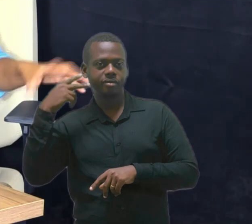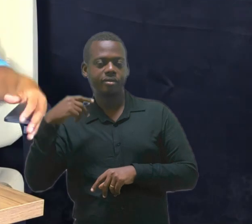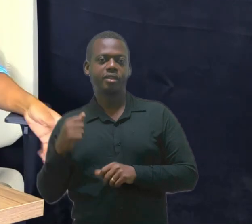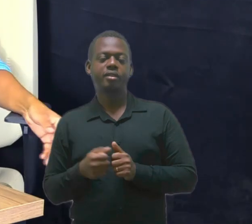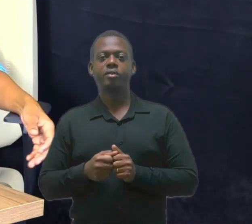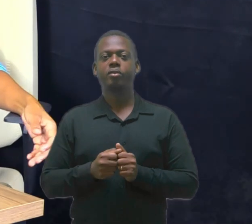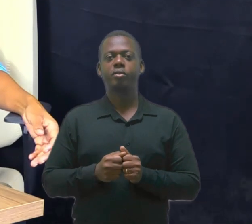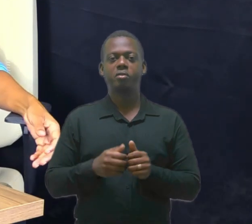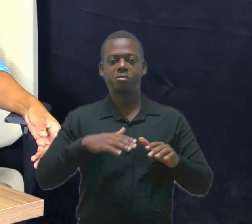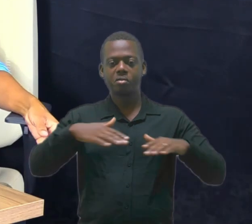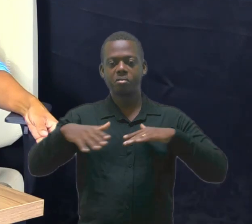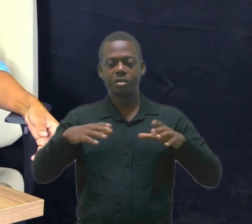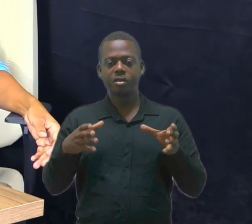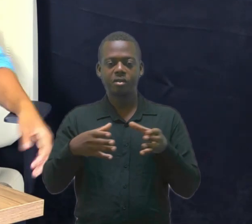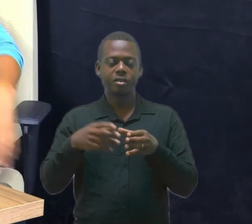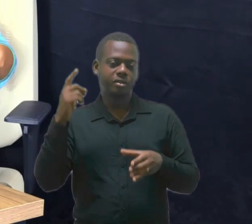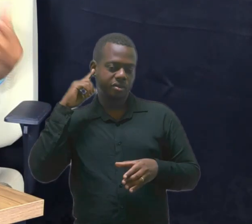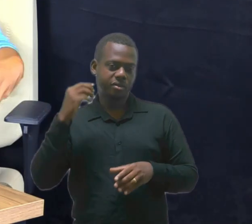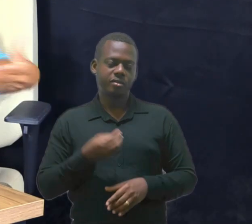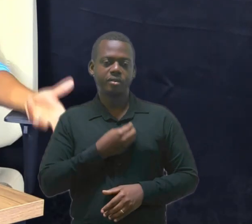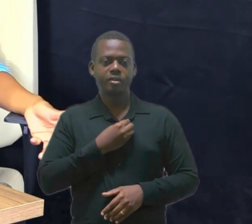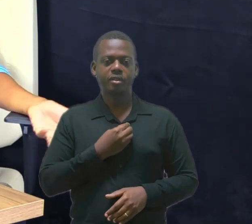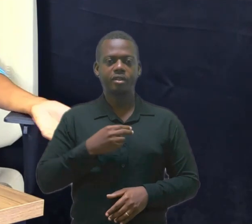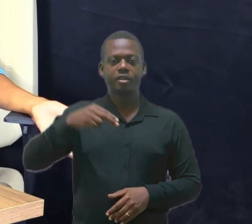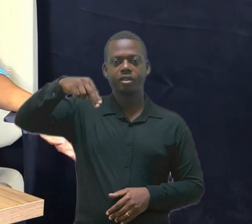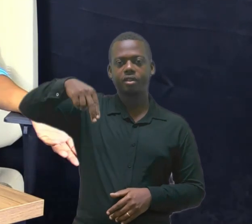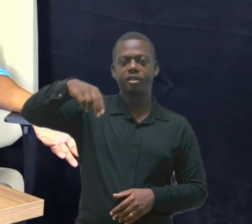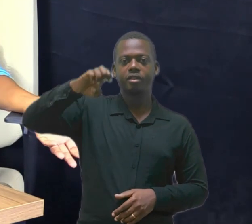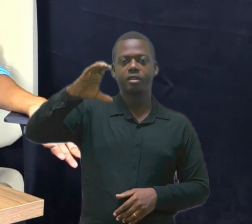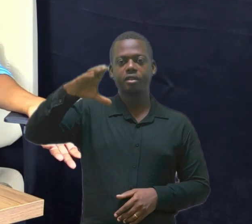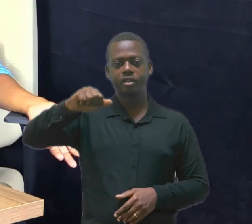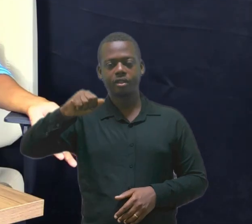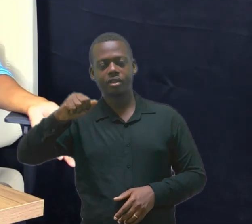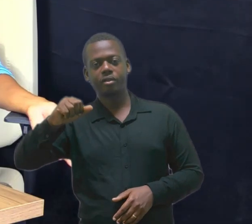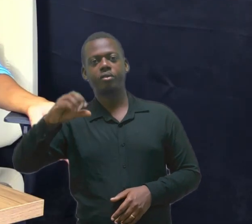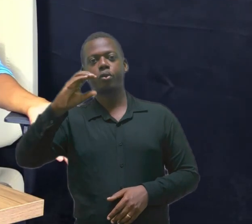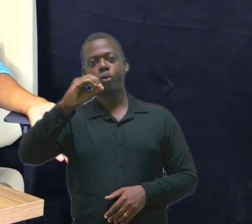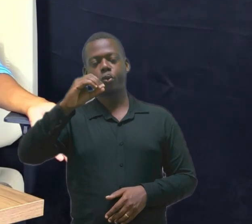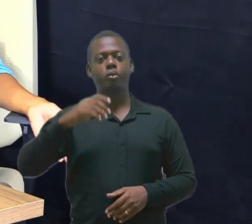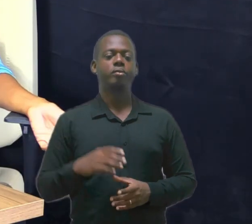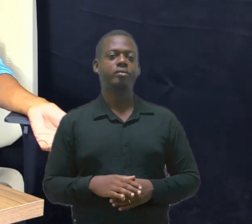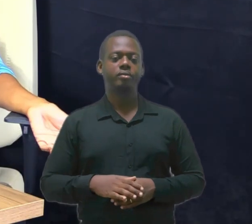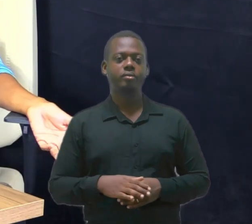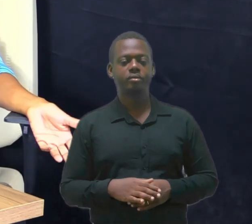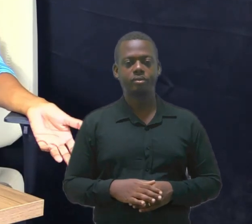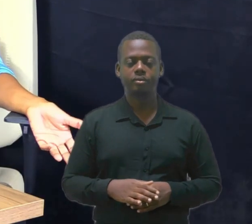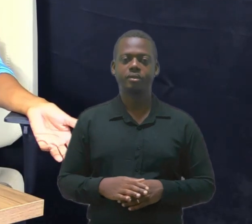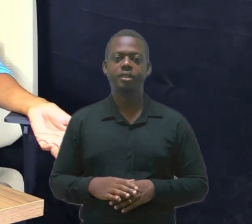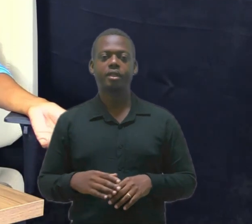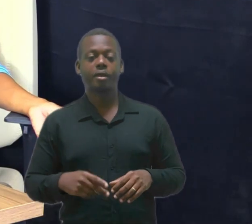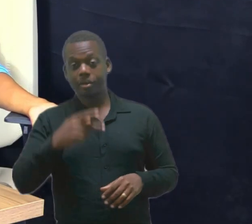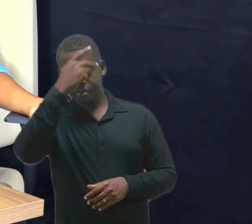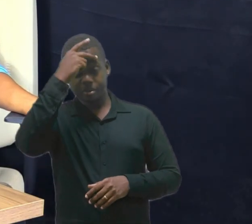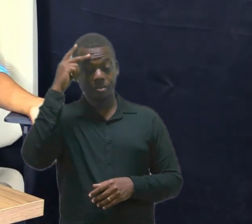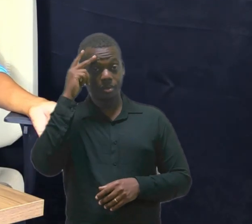tem um envolvimento aí com a comunidade surda. Então, são pessoas assim presentes. Neco, Neco, e surdos tudo conhece Neco. Neco comigo não, Neco comigo não.